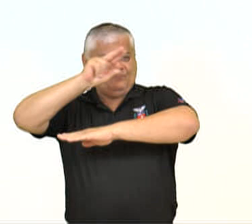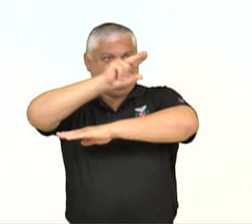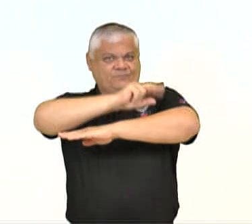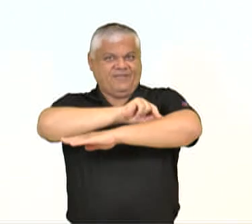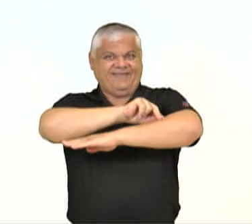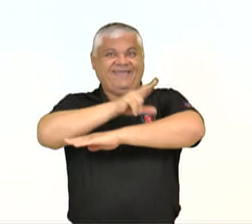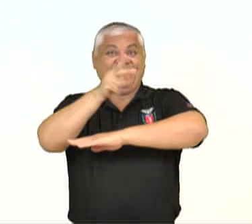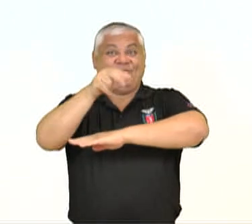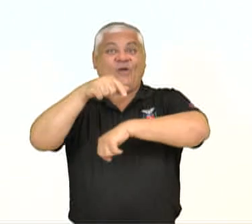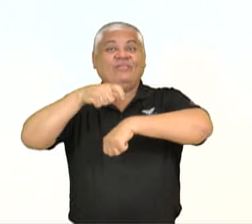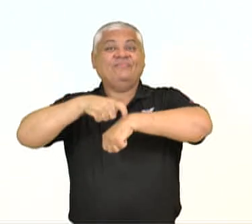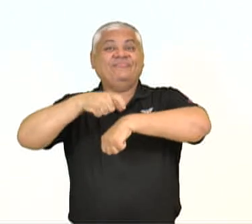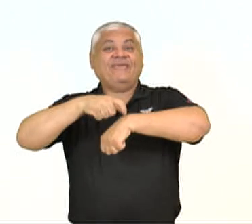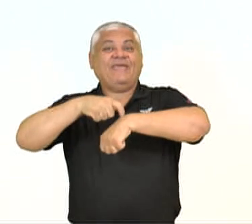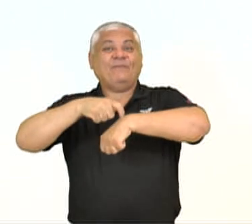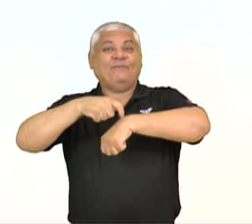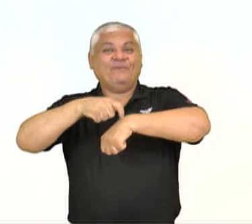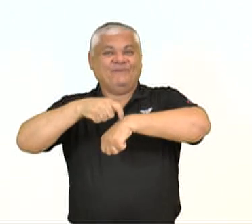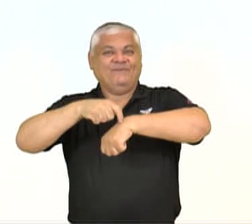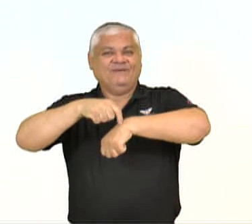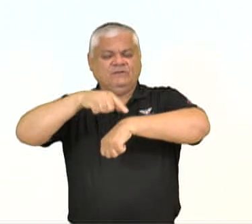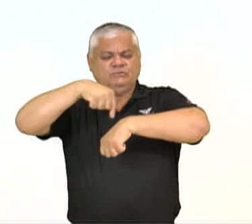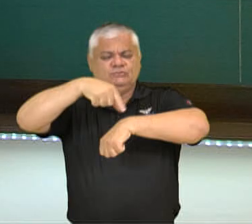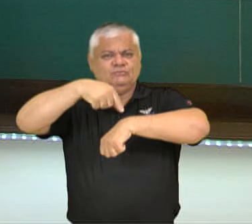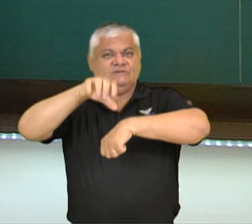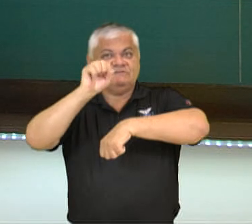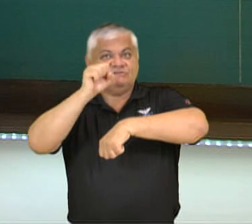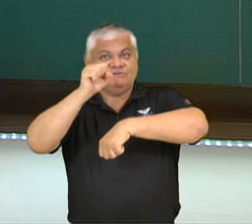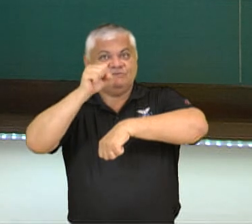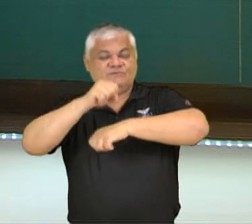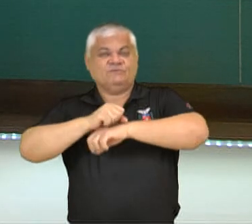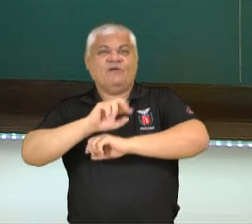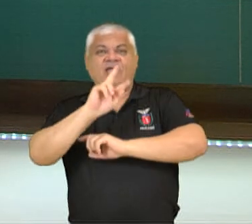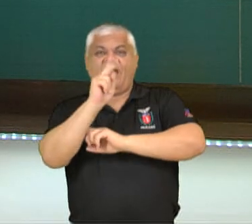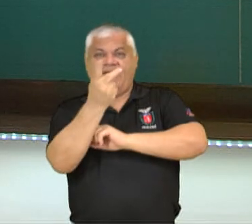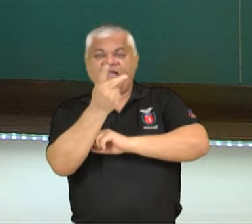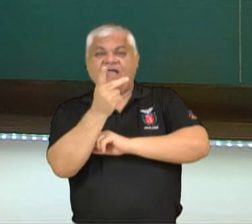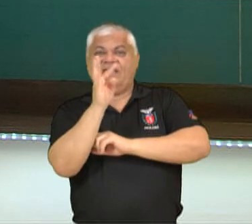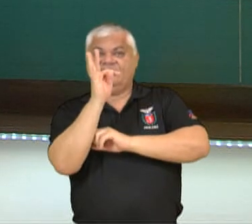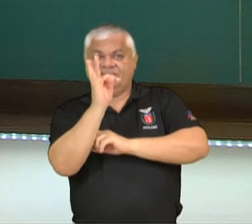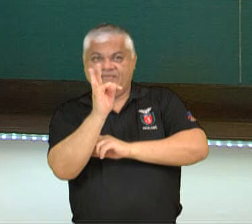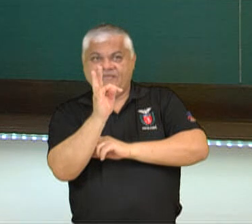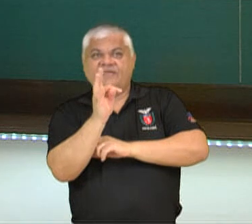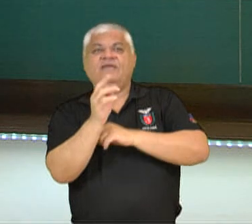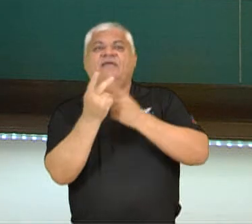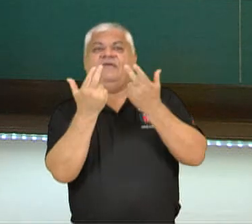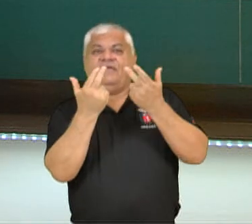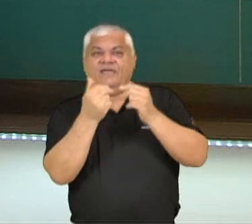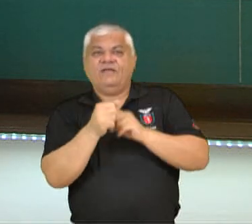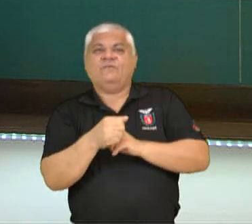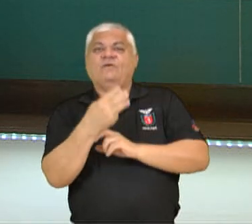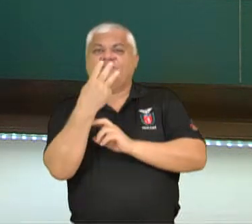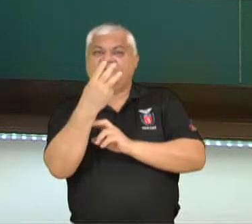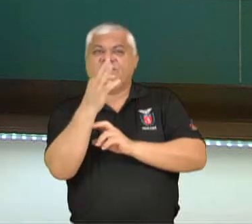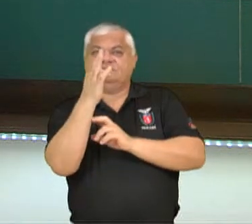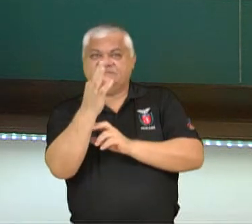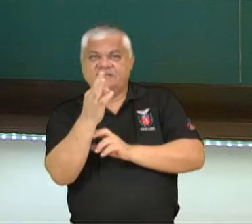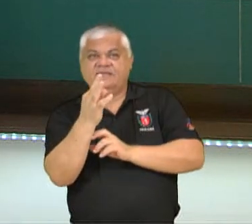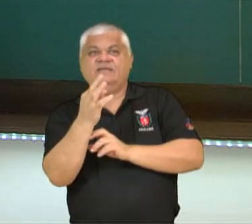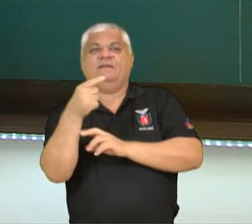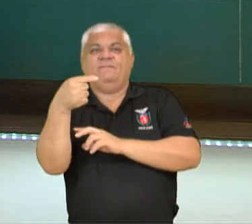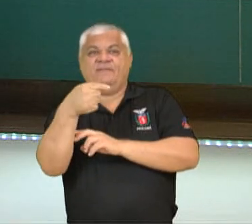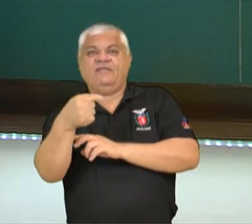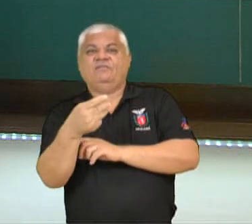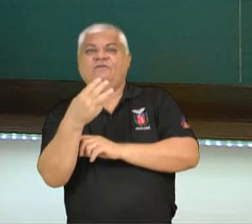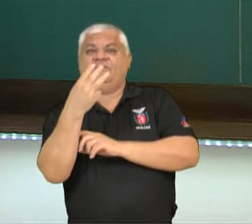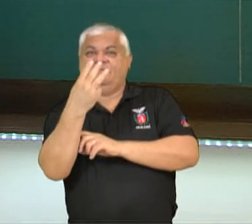função do tempo em segundos pela expressão h de t igual a 3t menos 3t ao quadrado. Olha